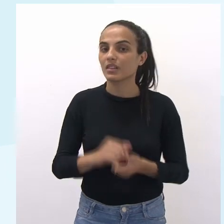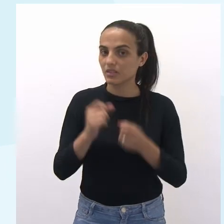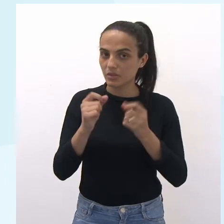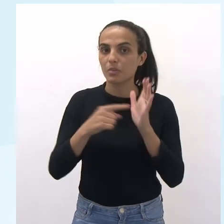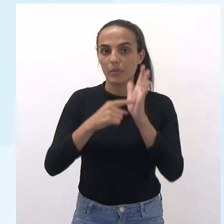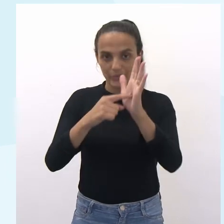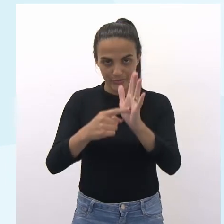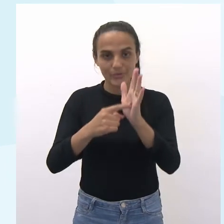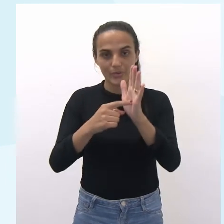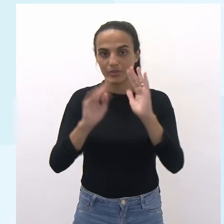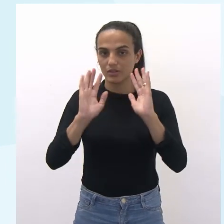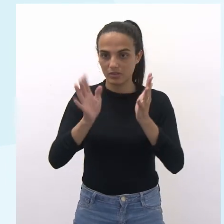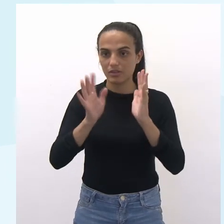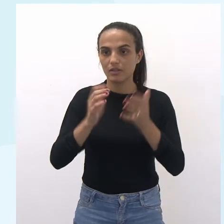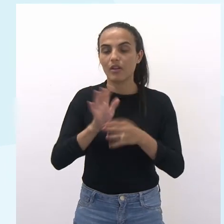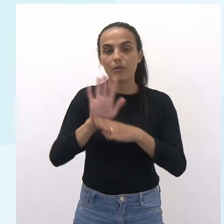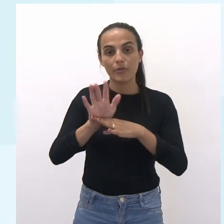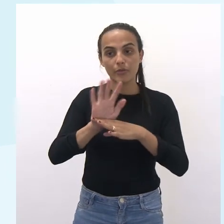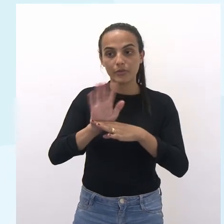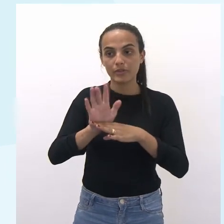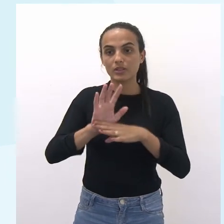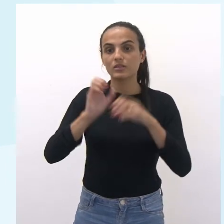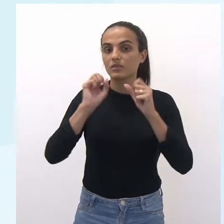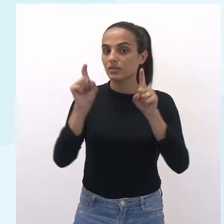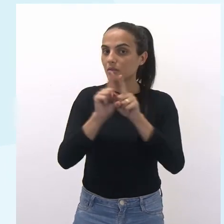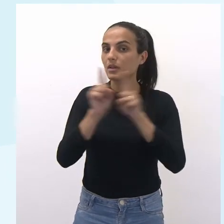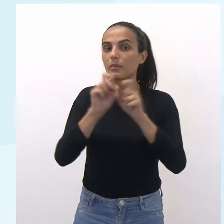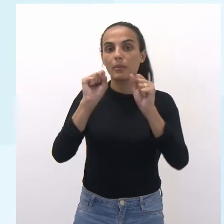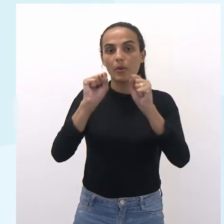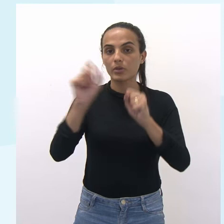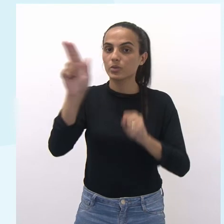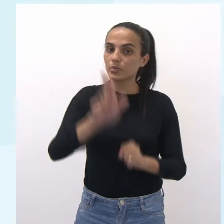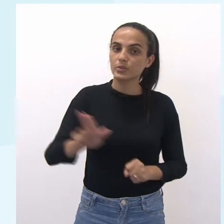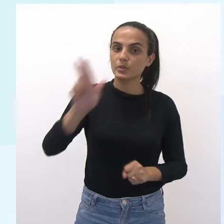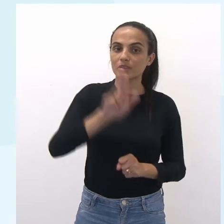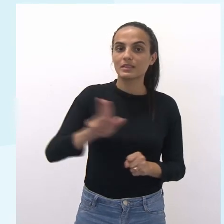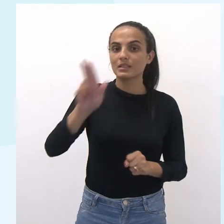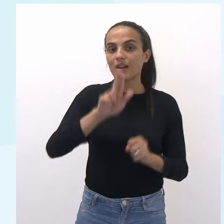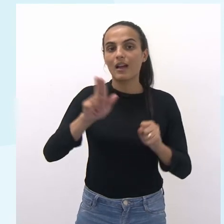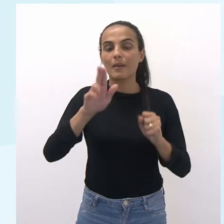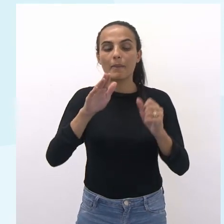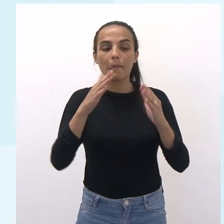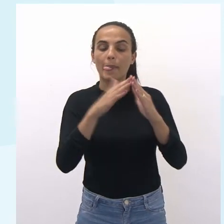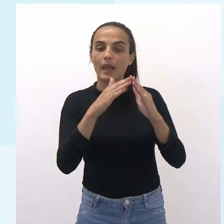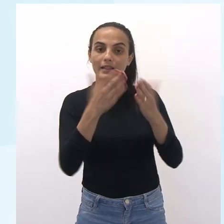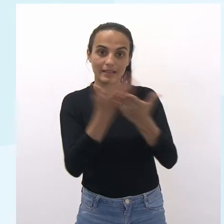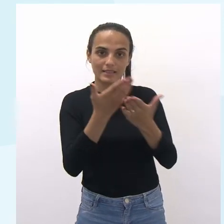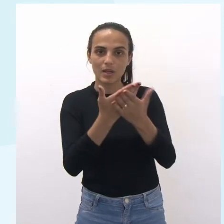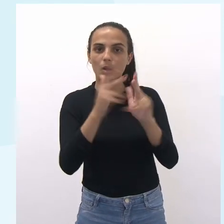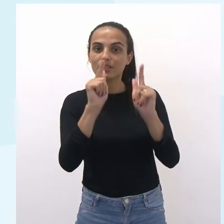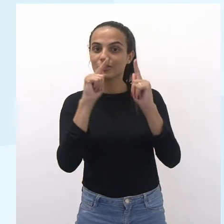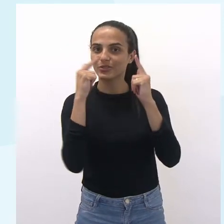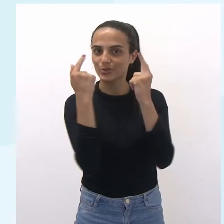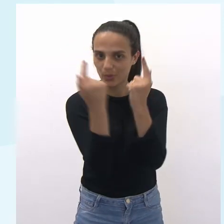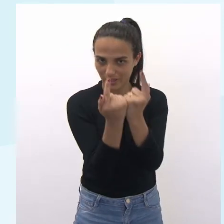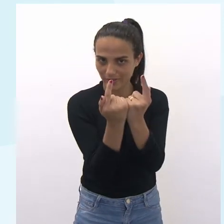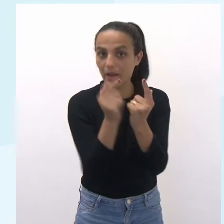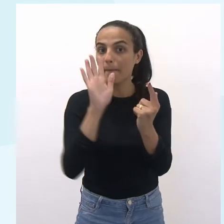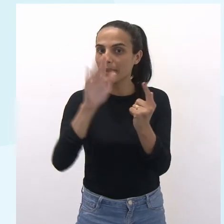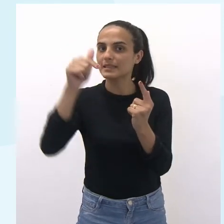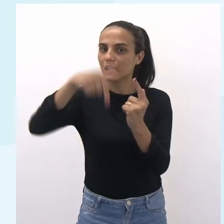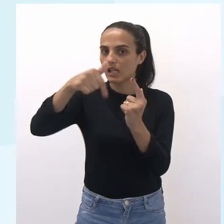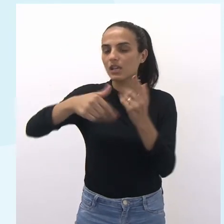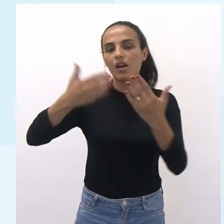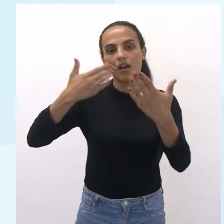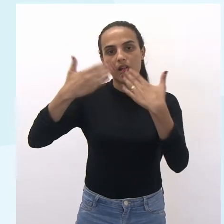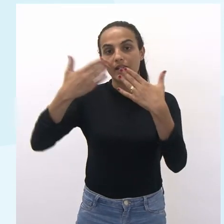bem aqui, é um vídeo que também pode ser usado nas aulas do componente de Geografia, mas aqui está presente Sociologia.